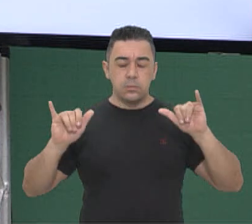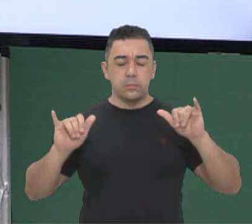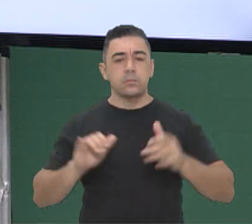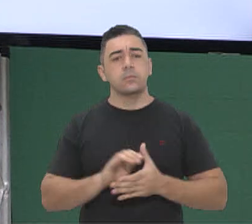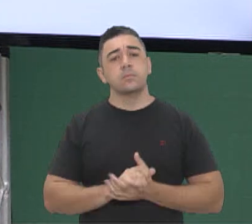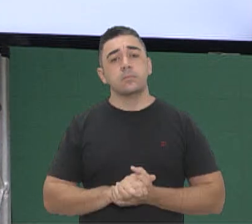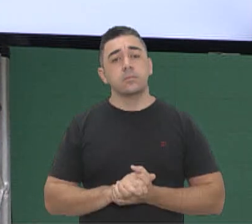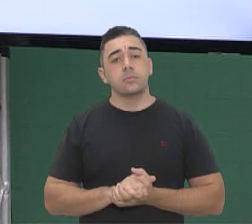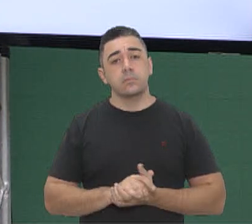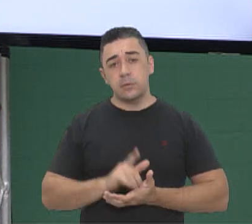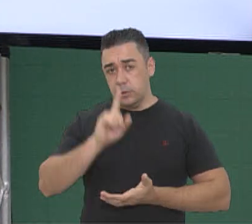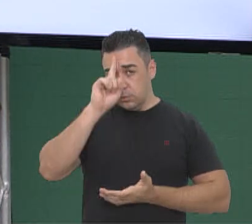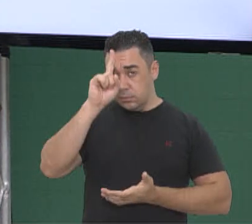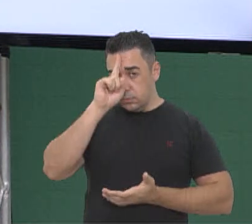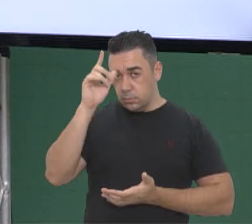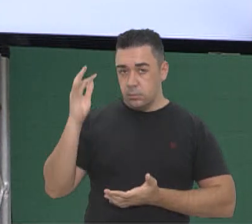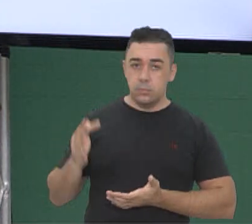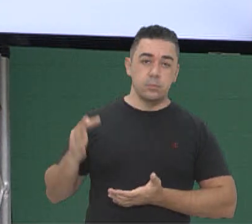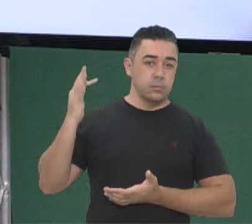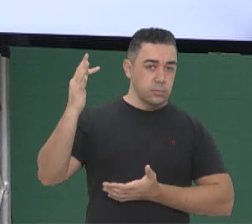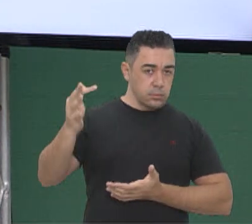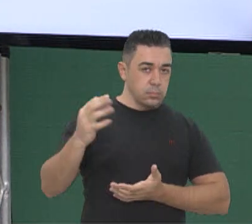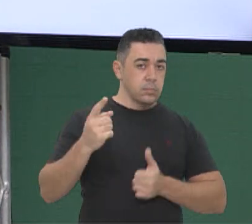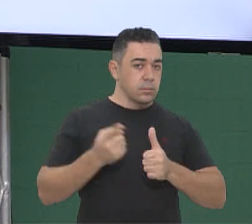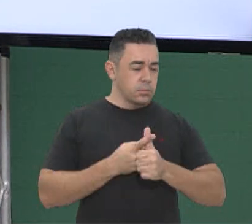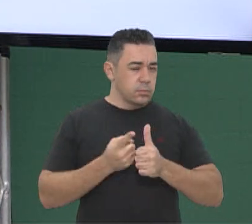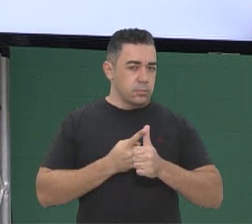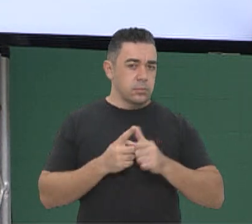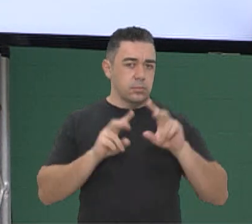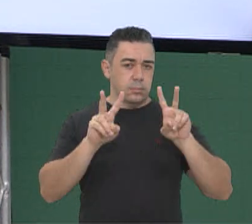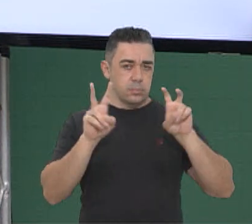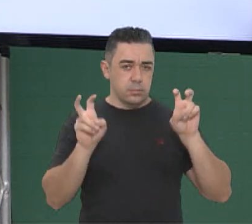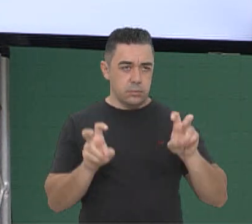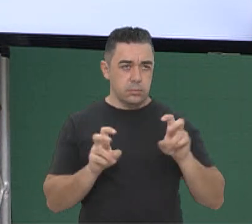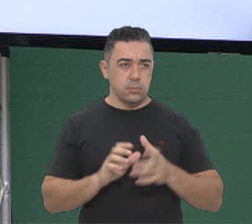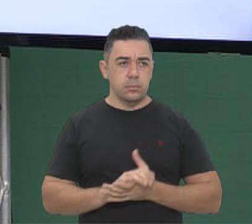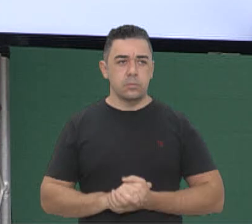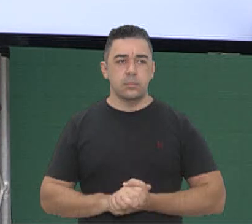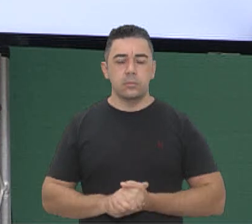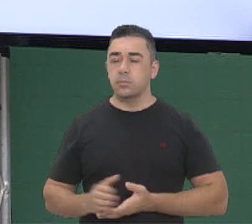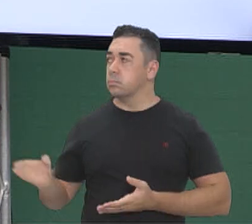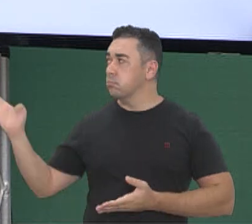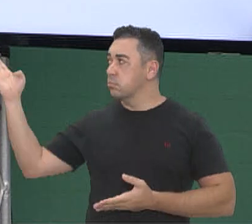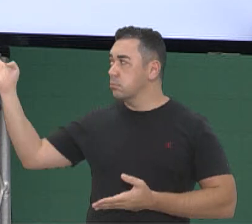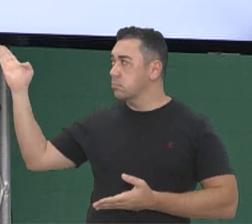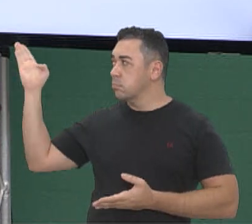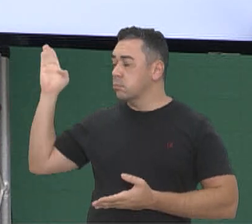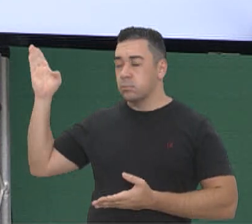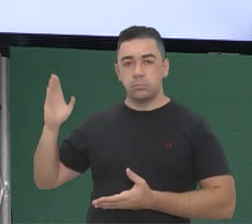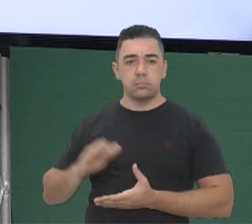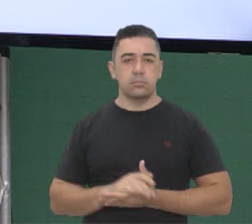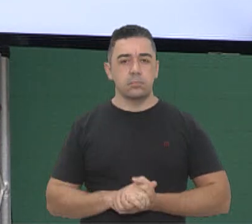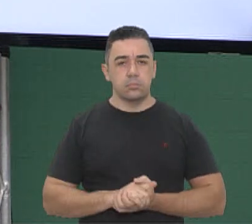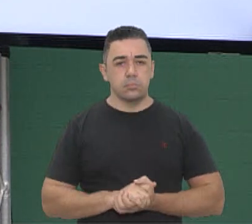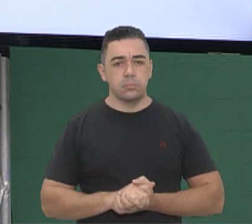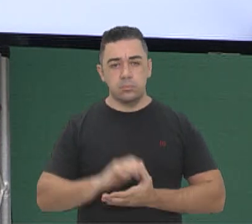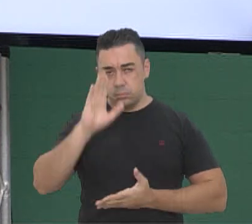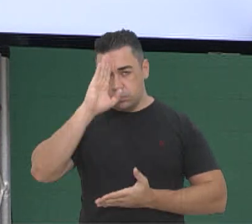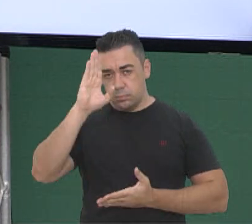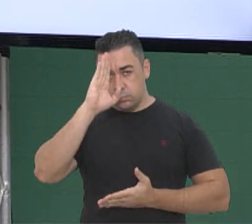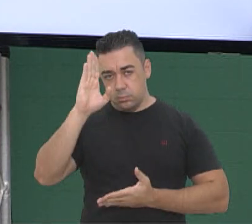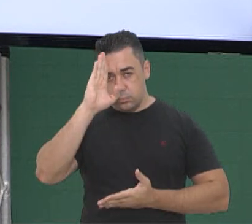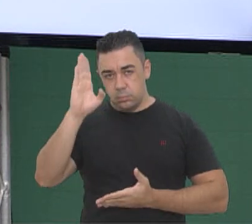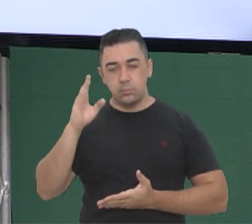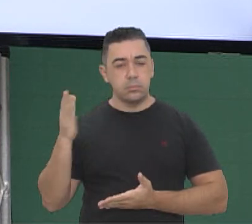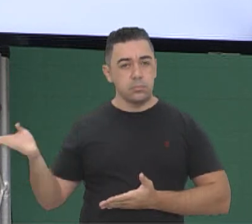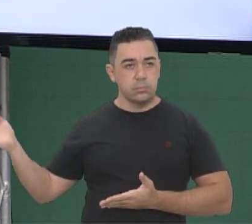titulares, na ideia de futuro. Primeiro titular, primeira manchete, excavarán, que é o título do nosso texto principal,